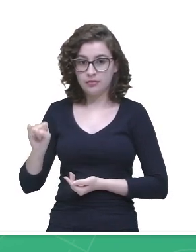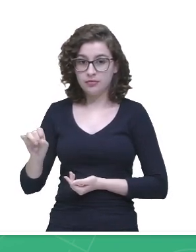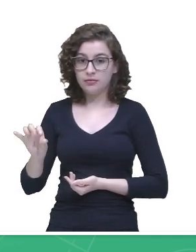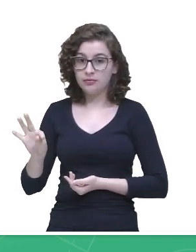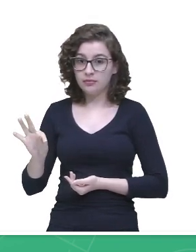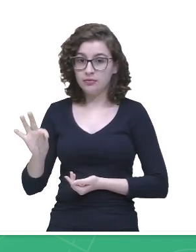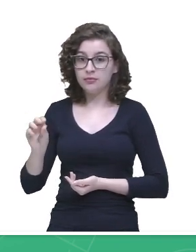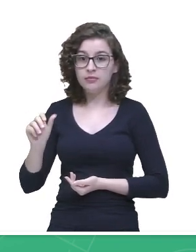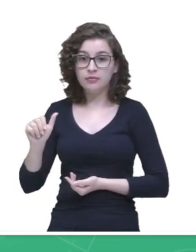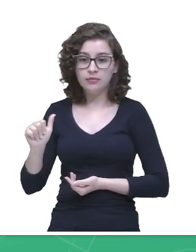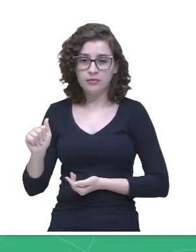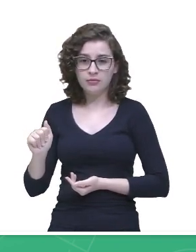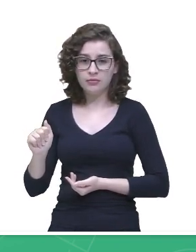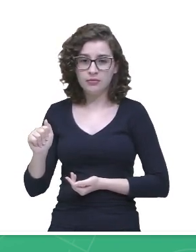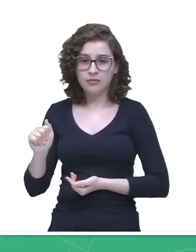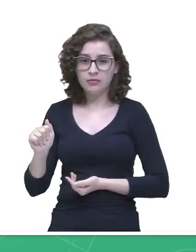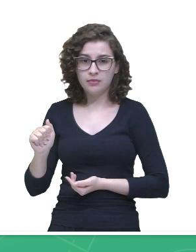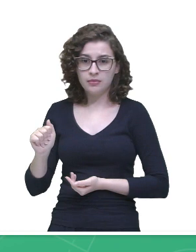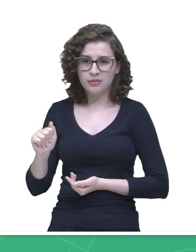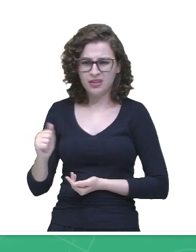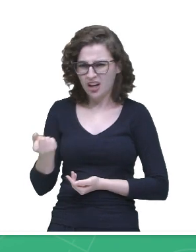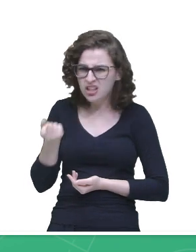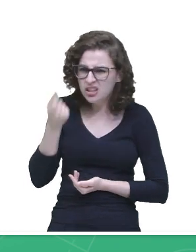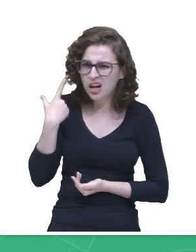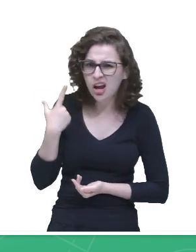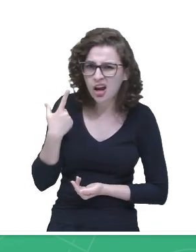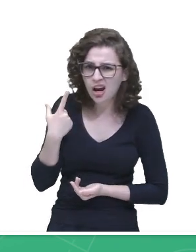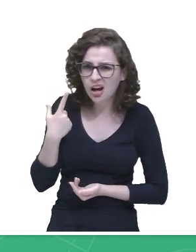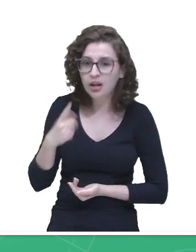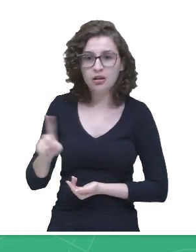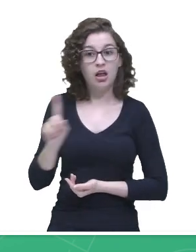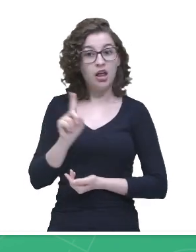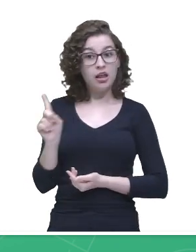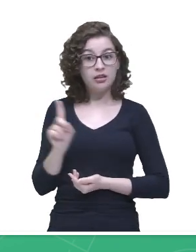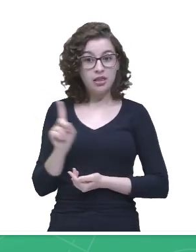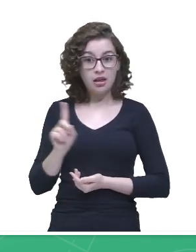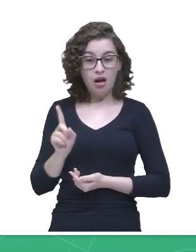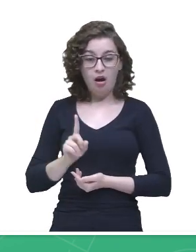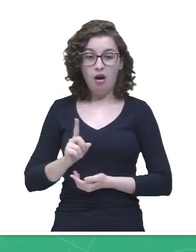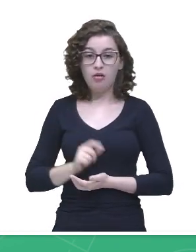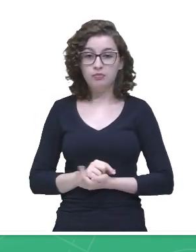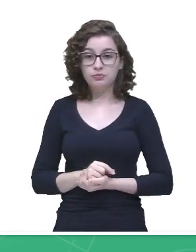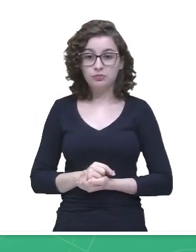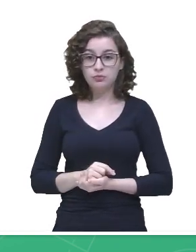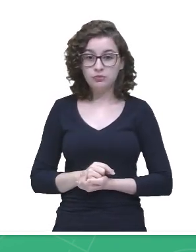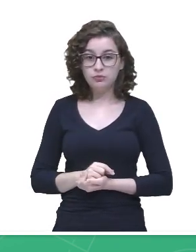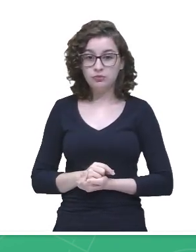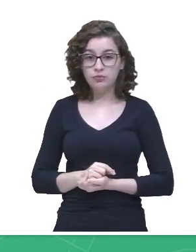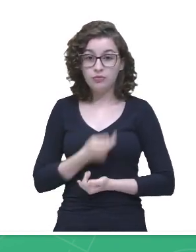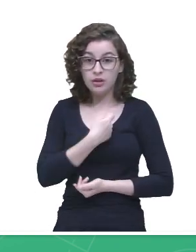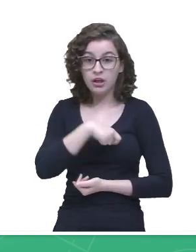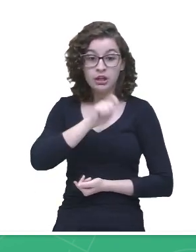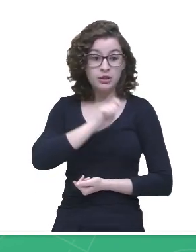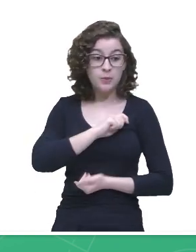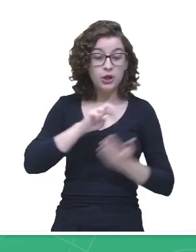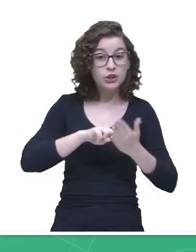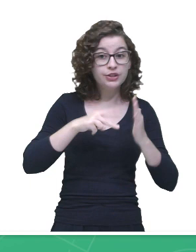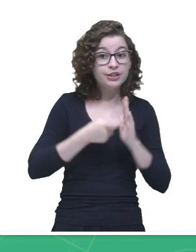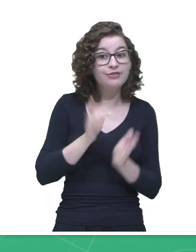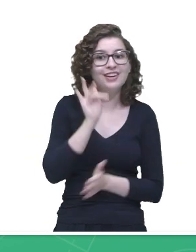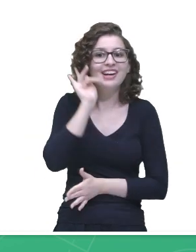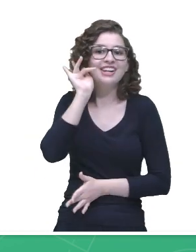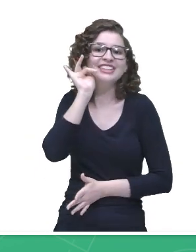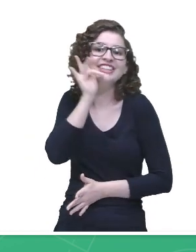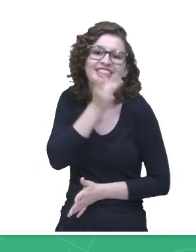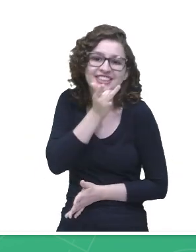para explicar aqui, não tem nada a ver com uma coisa esquisita, estranha, nada disso. É uma coisa muito gostosa, saborosa.